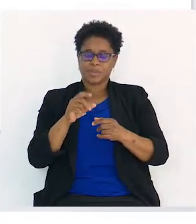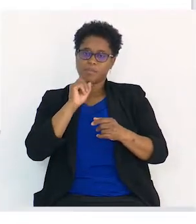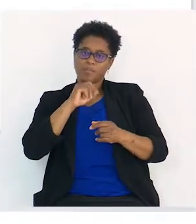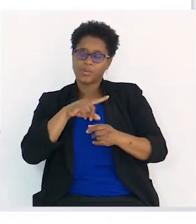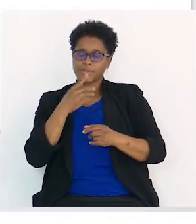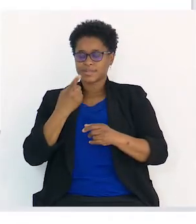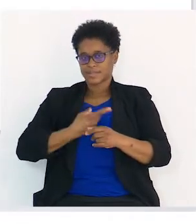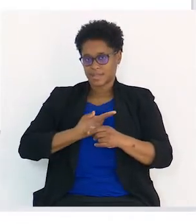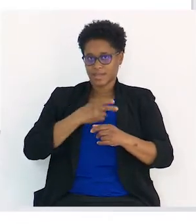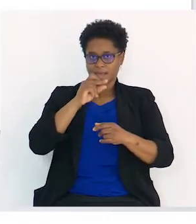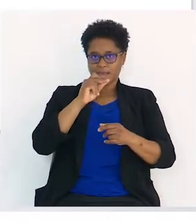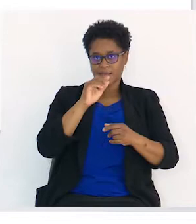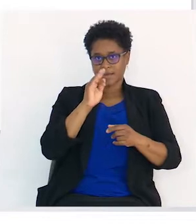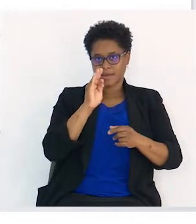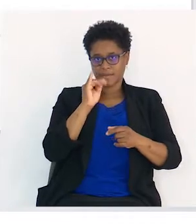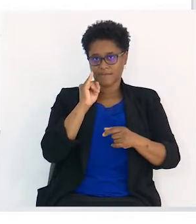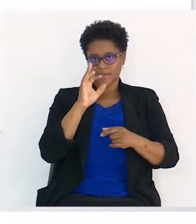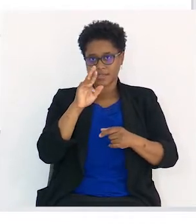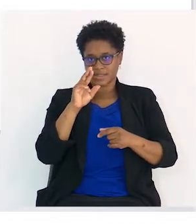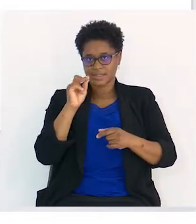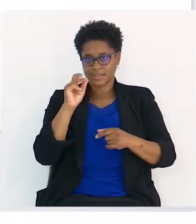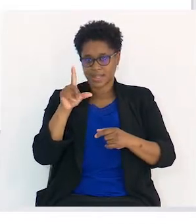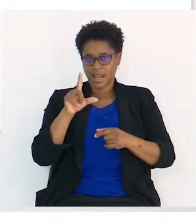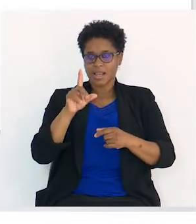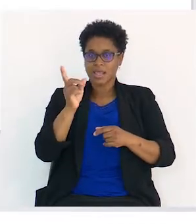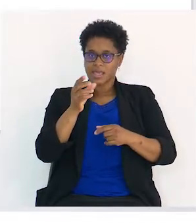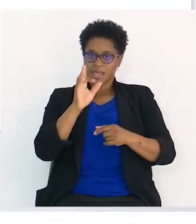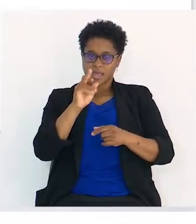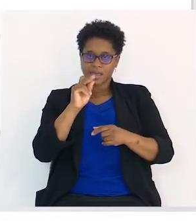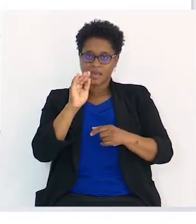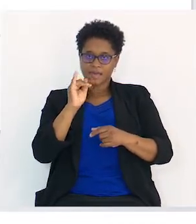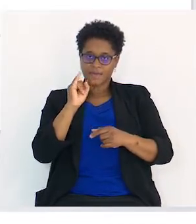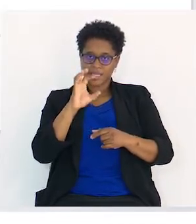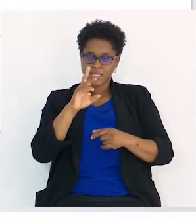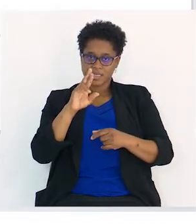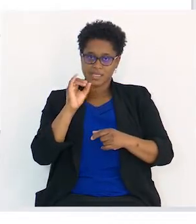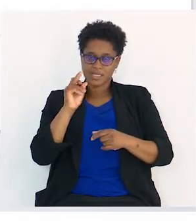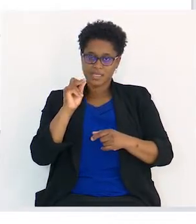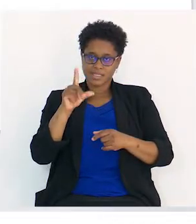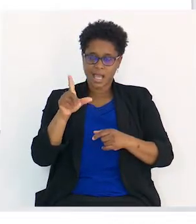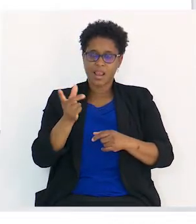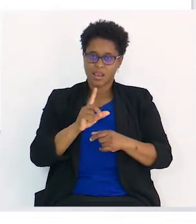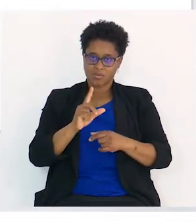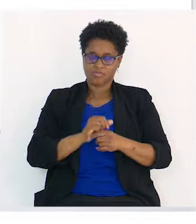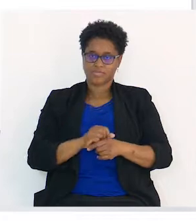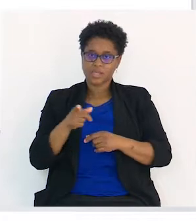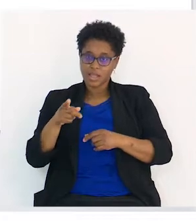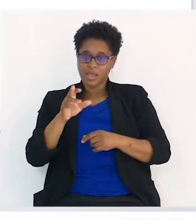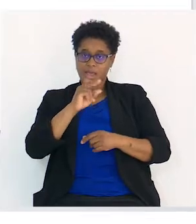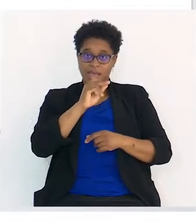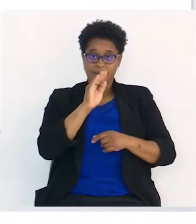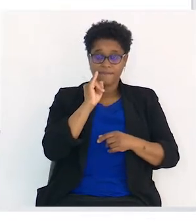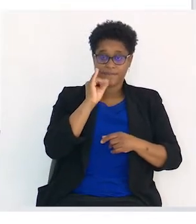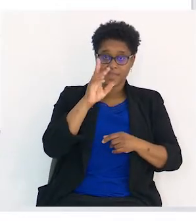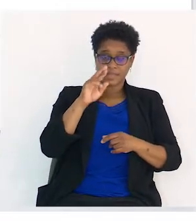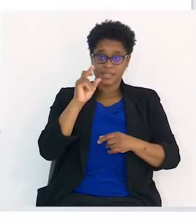ser afixal e não afixal. Afixal consiste em juntar à